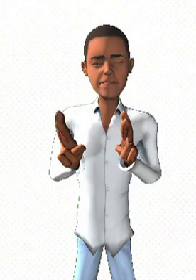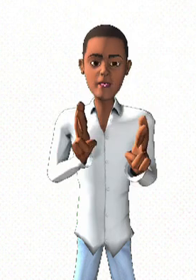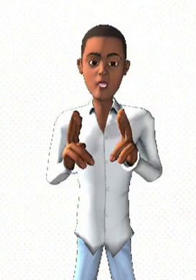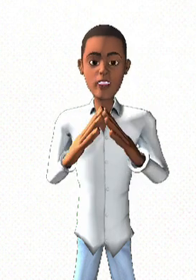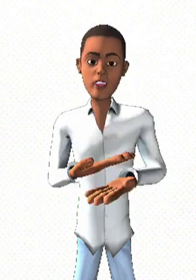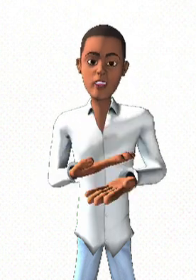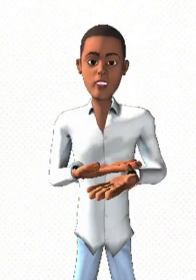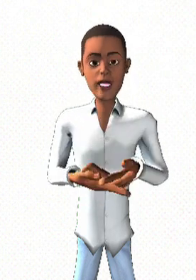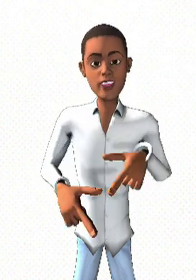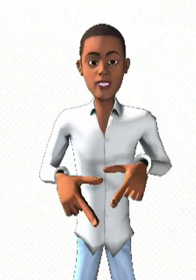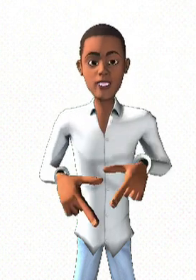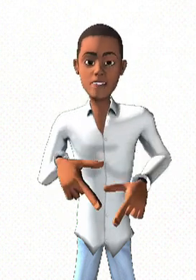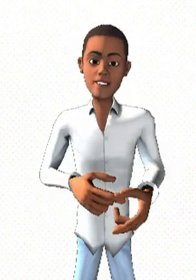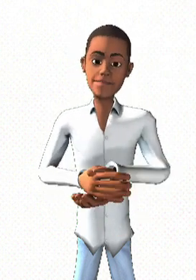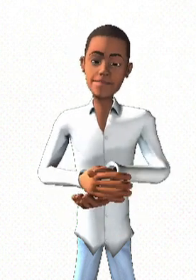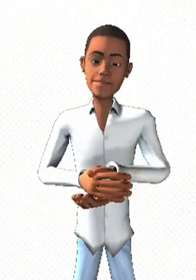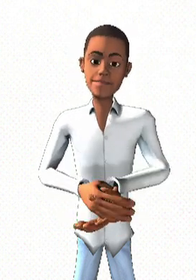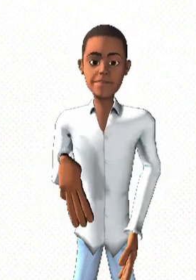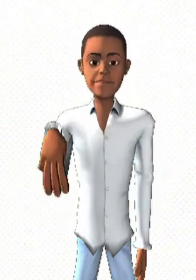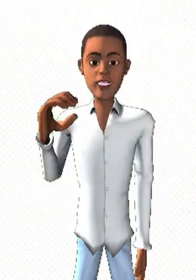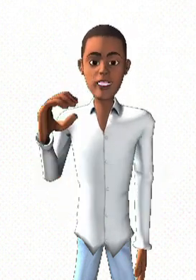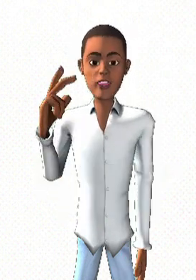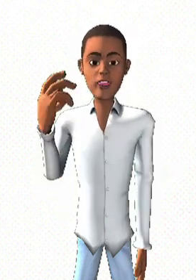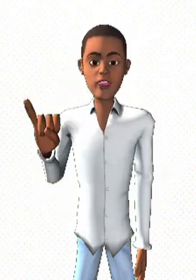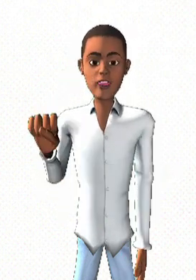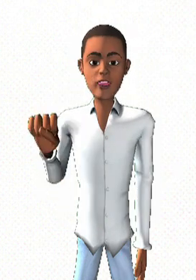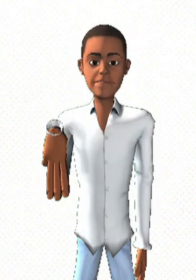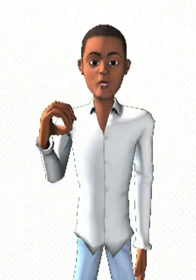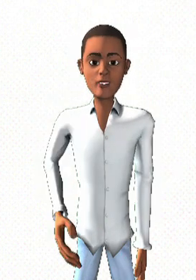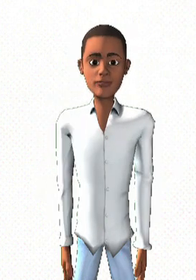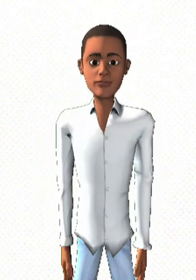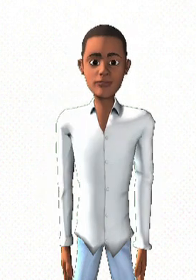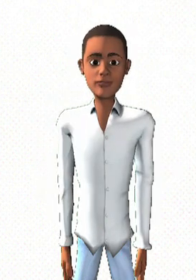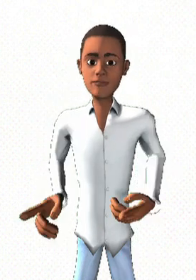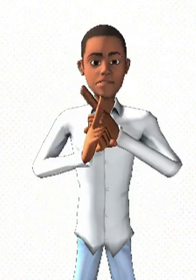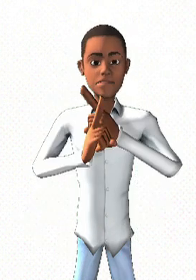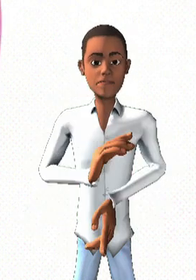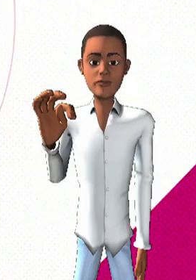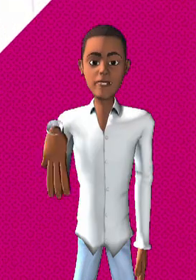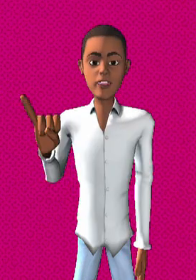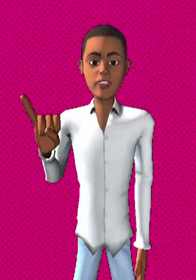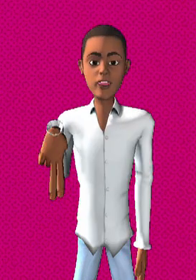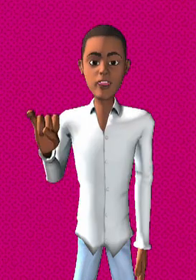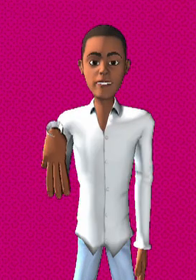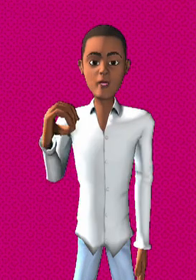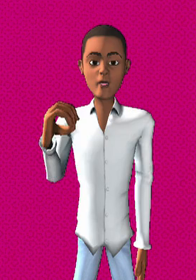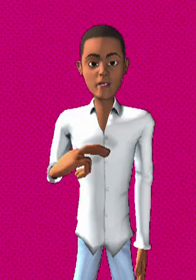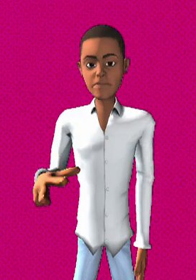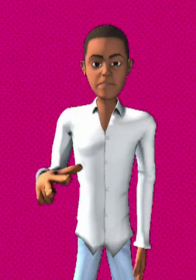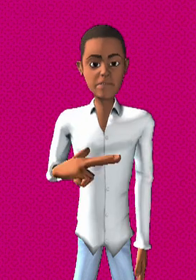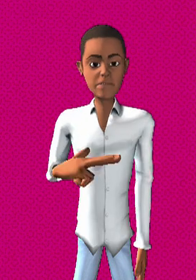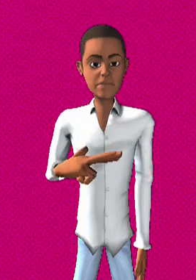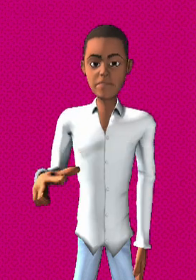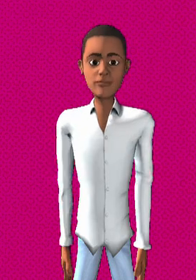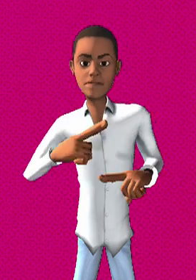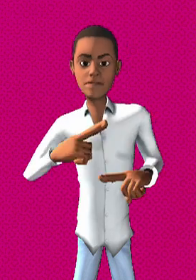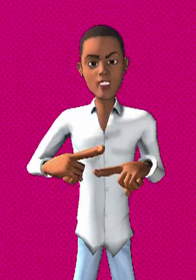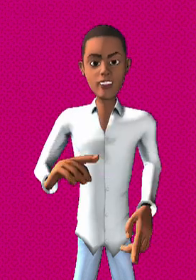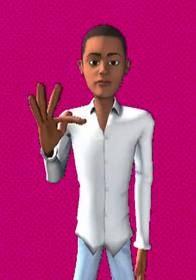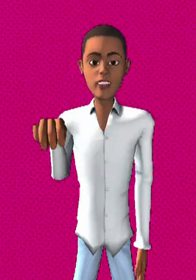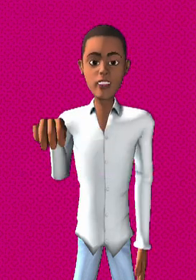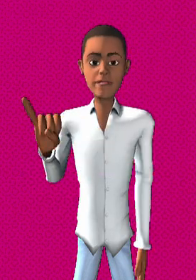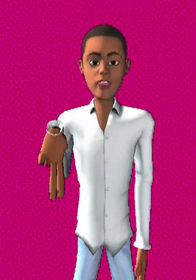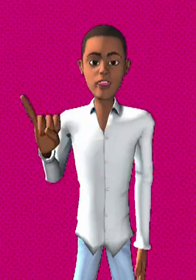nas relações pessoais, nas escolas, no trabalho. O machismo não é o contrário do feminismo.